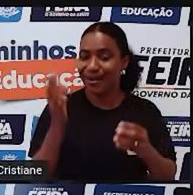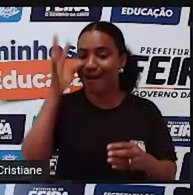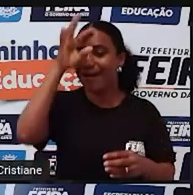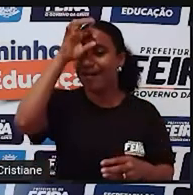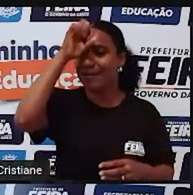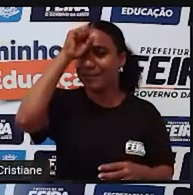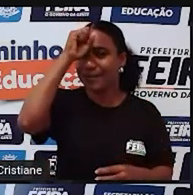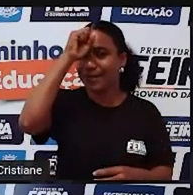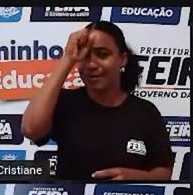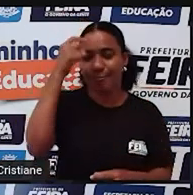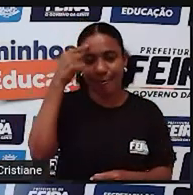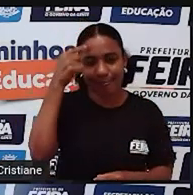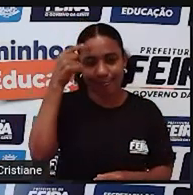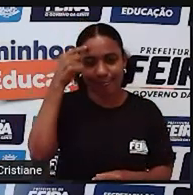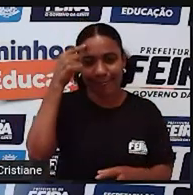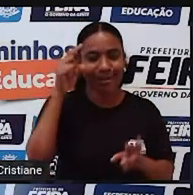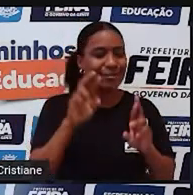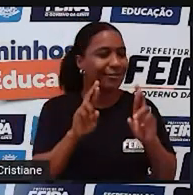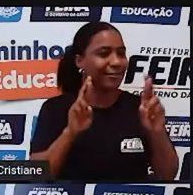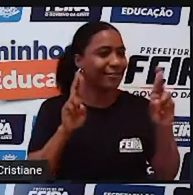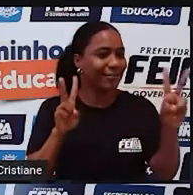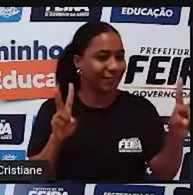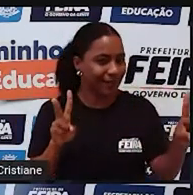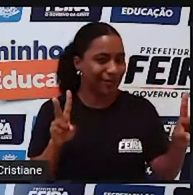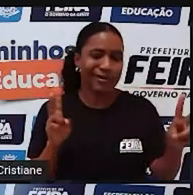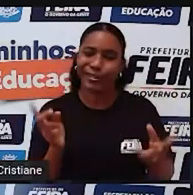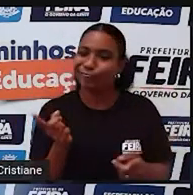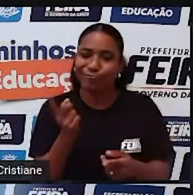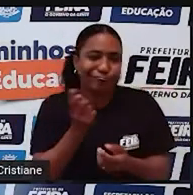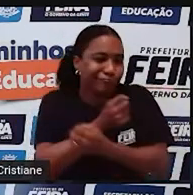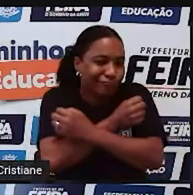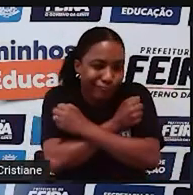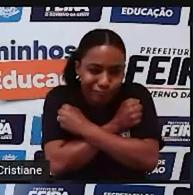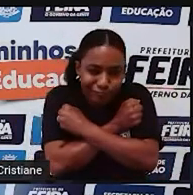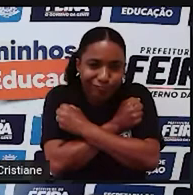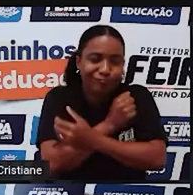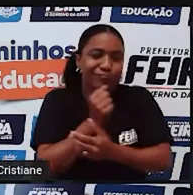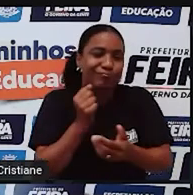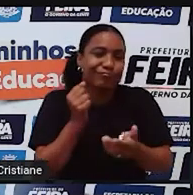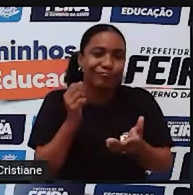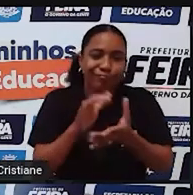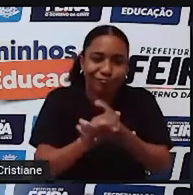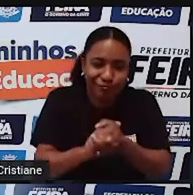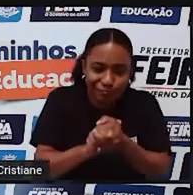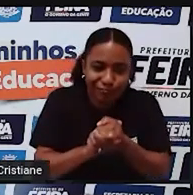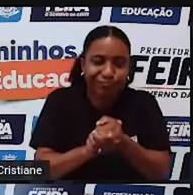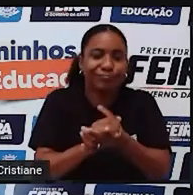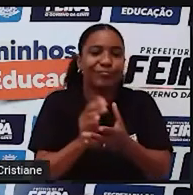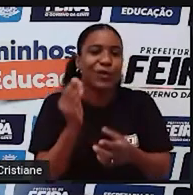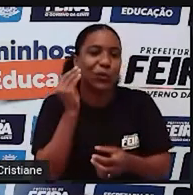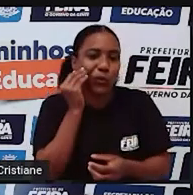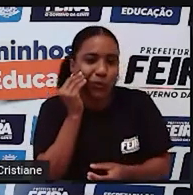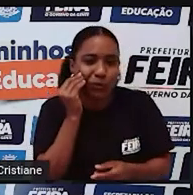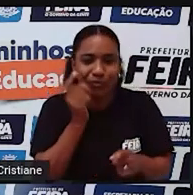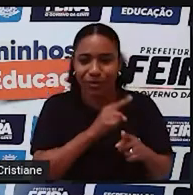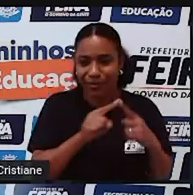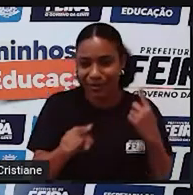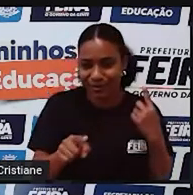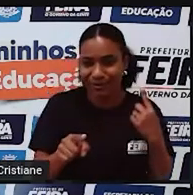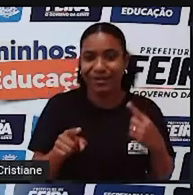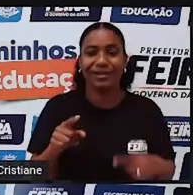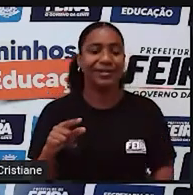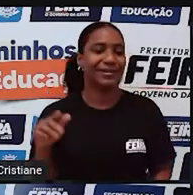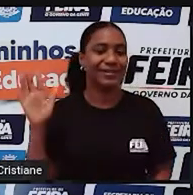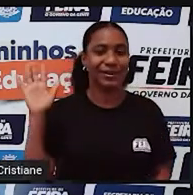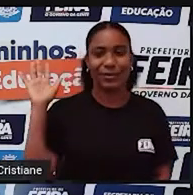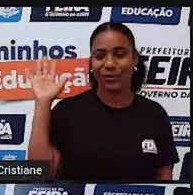apertando a mão, nem beijando na bochecha, nem abraçando. Então vejam aqui, o wave é o aceno, não é? Que